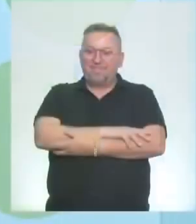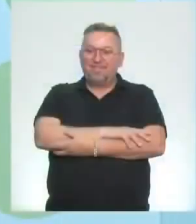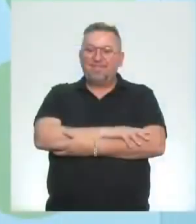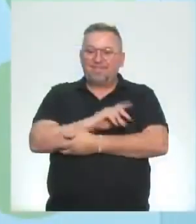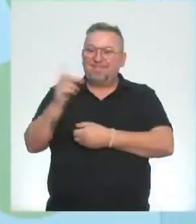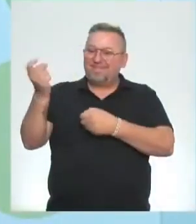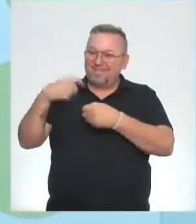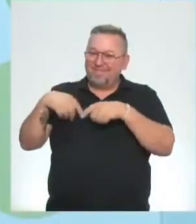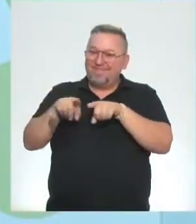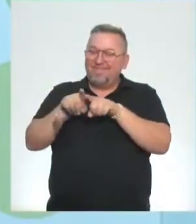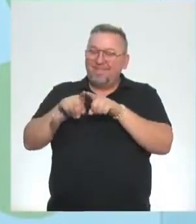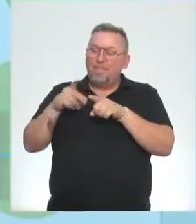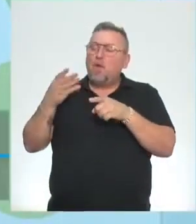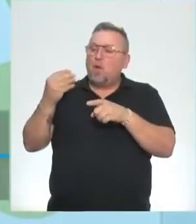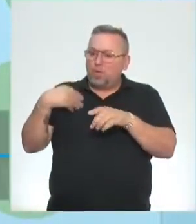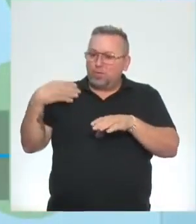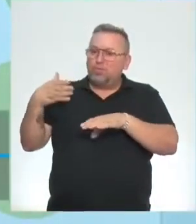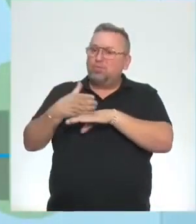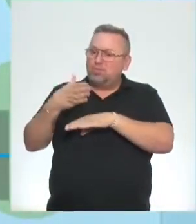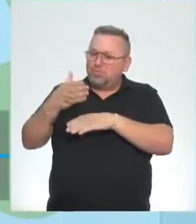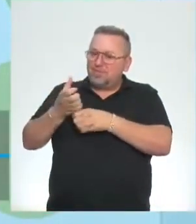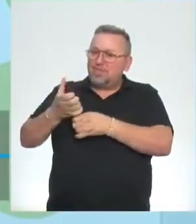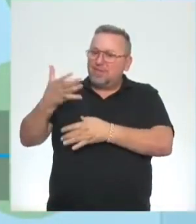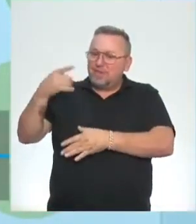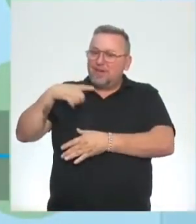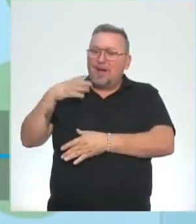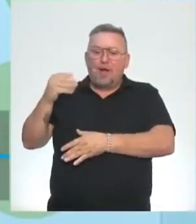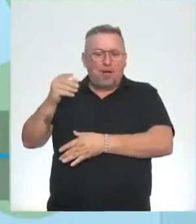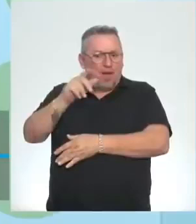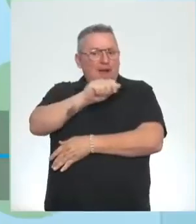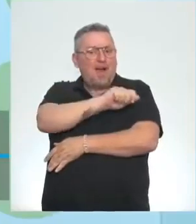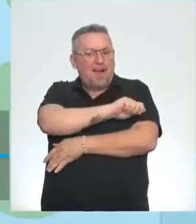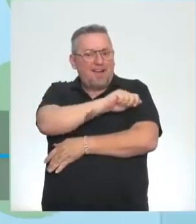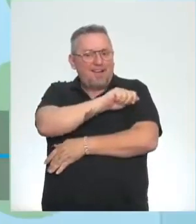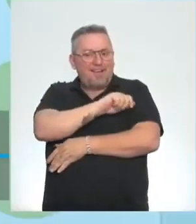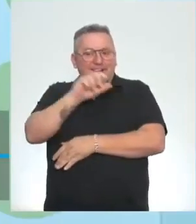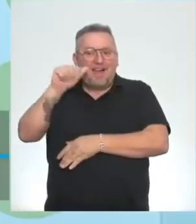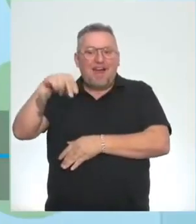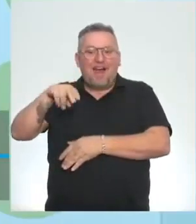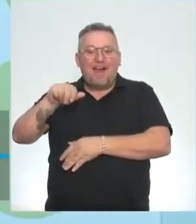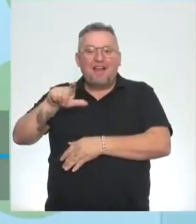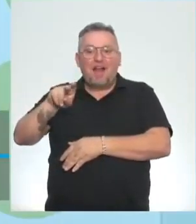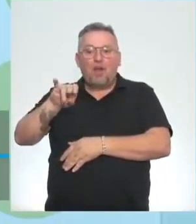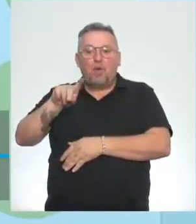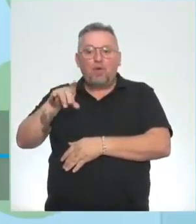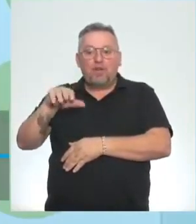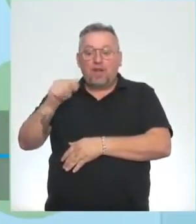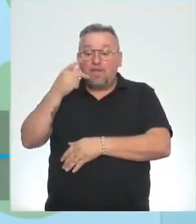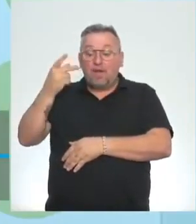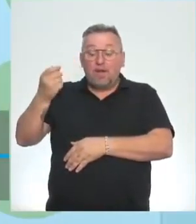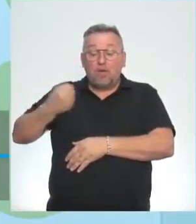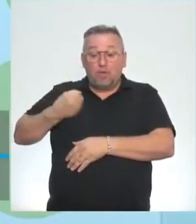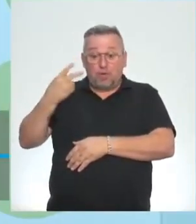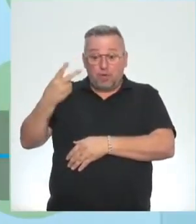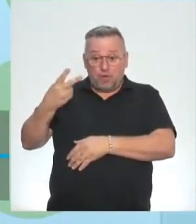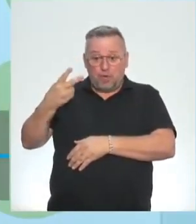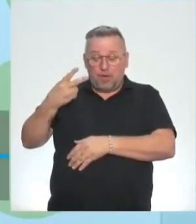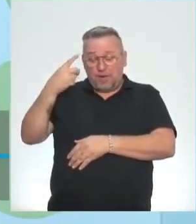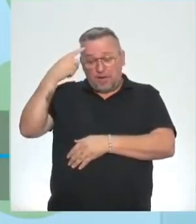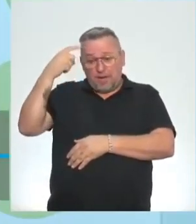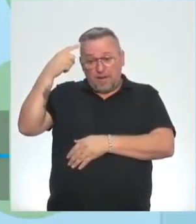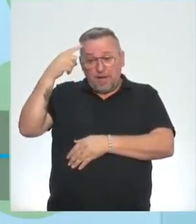Voltamos aqui com bastante participação, tem muitos alunos aqui. Ó. A Ana Luísa está dizendo que a questão 2 dá a ideia de